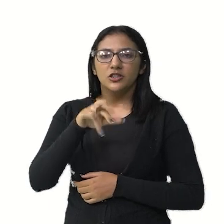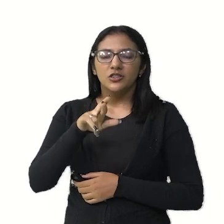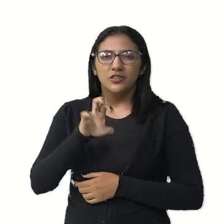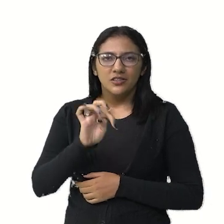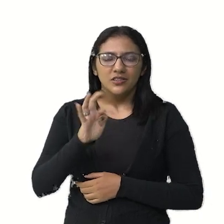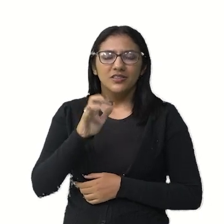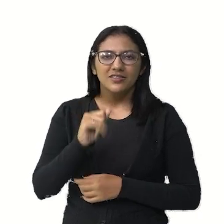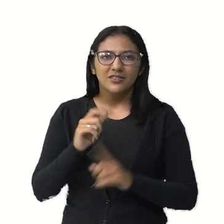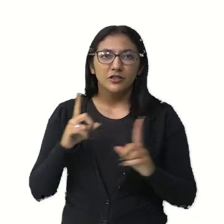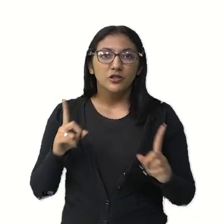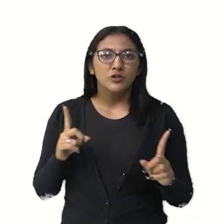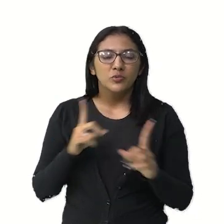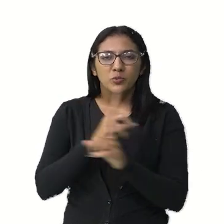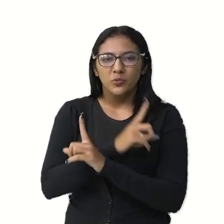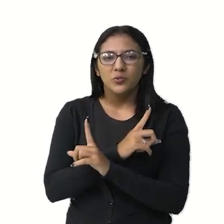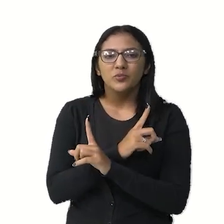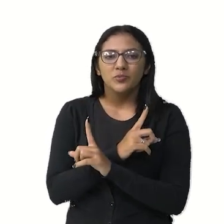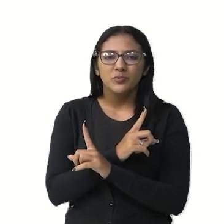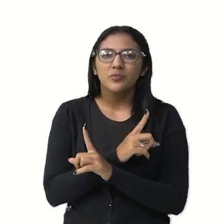então, grandezas